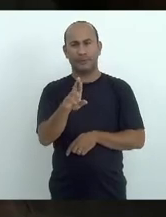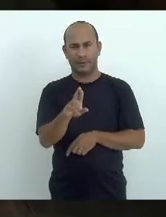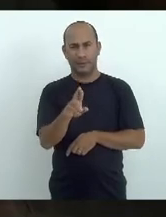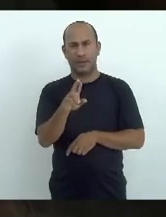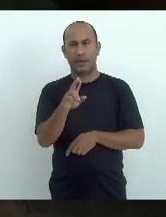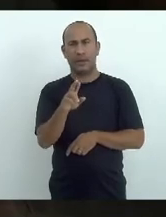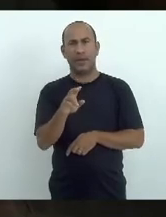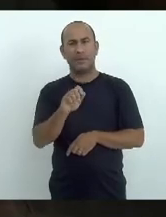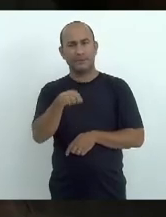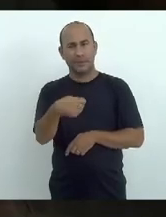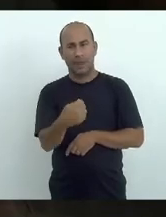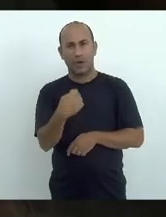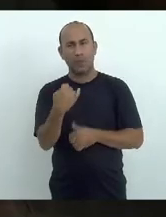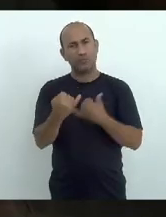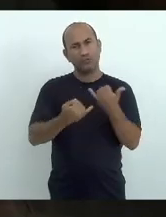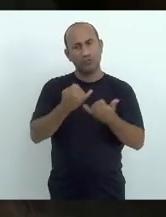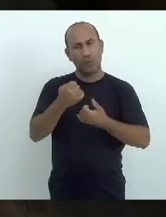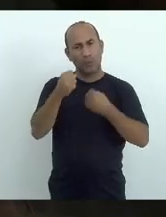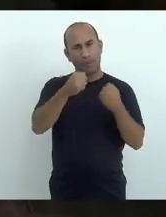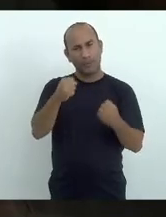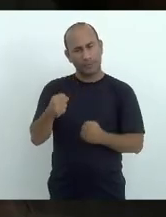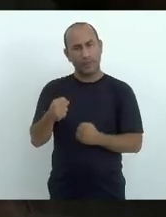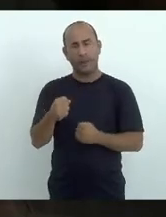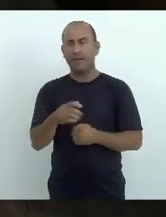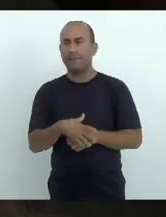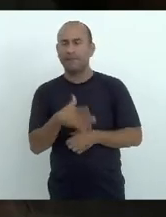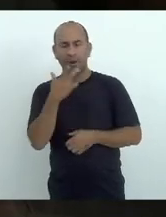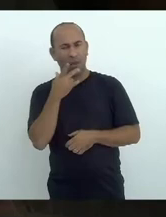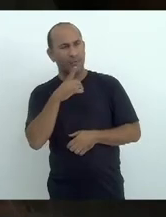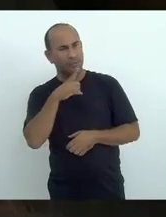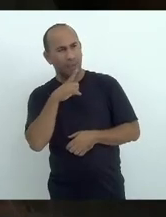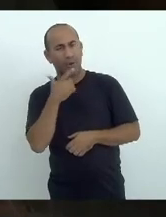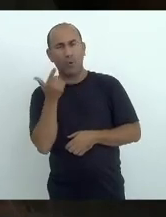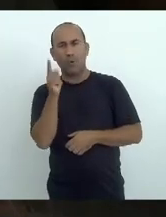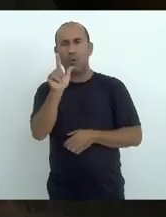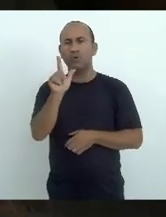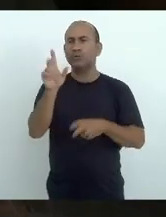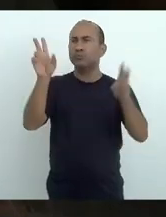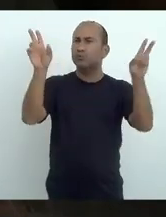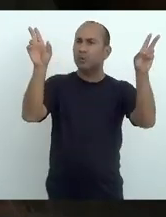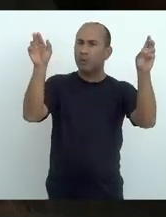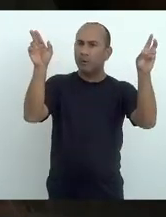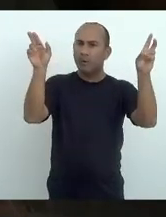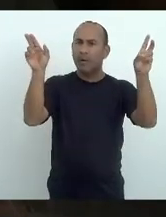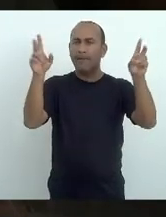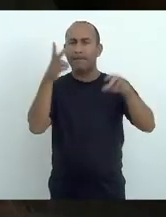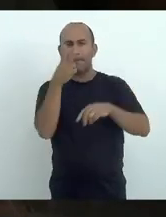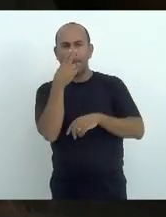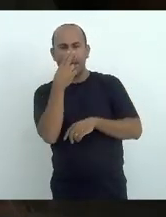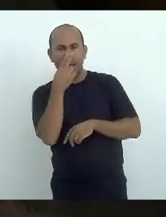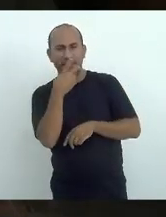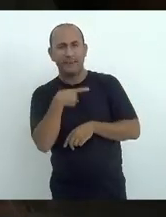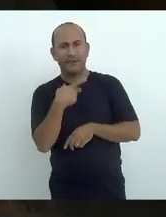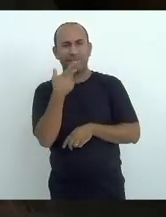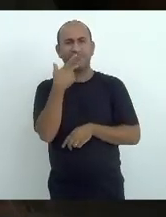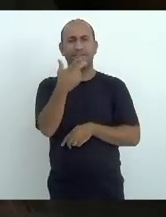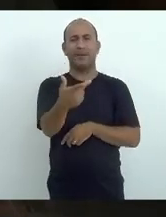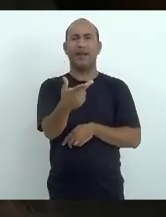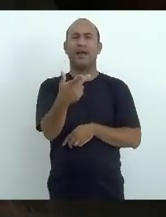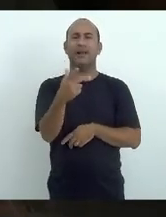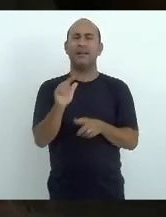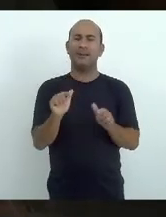com títulos parecidos, né? Há um com um filme chamado Jogos do Poder também, que trata da